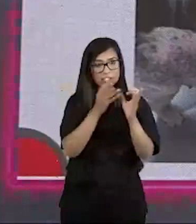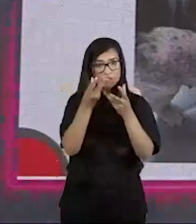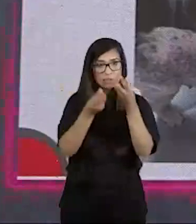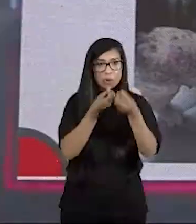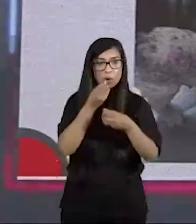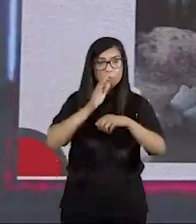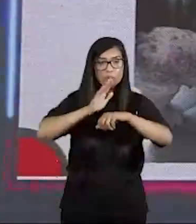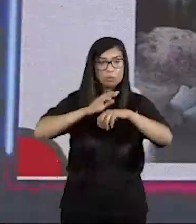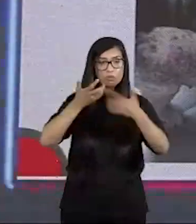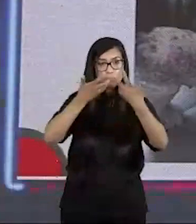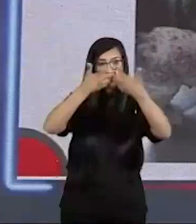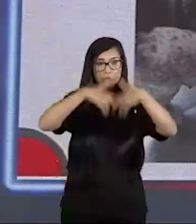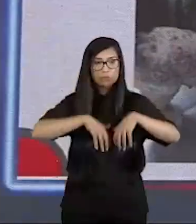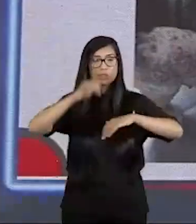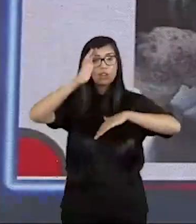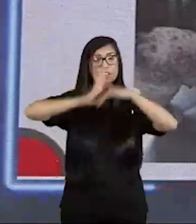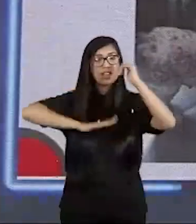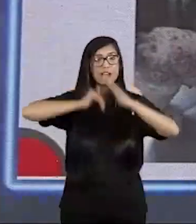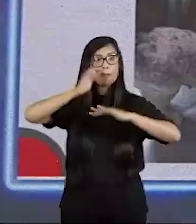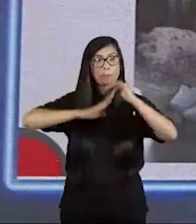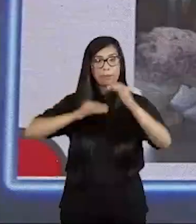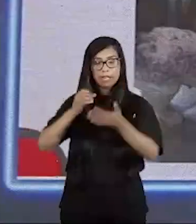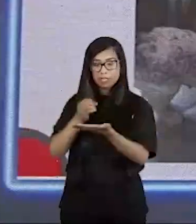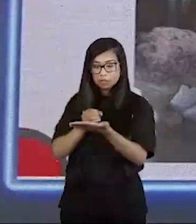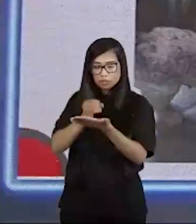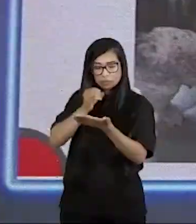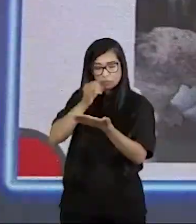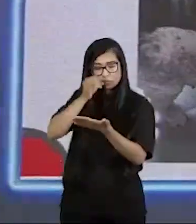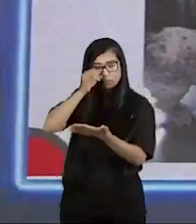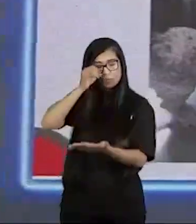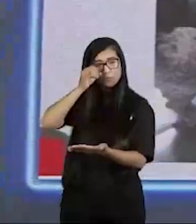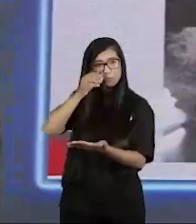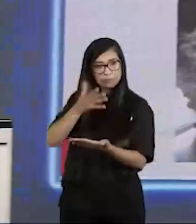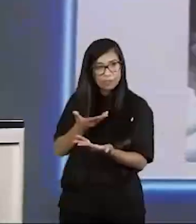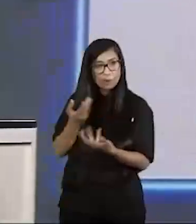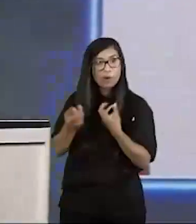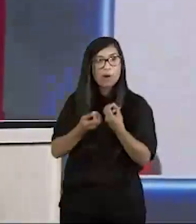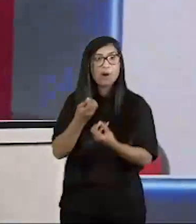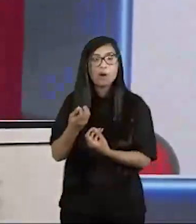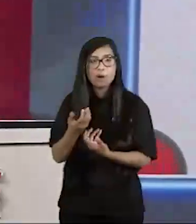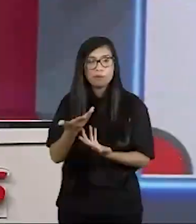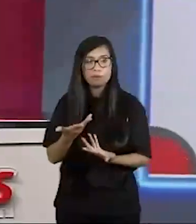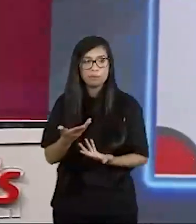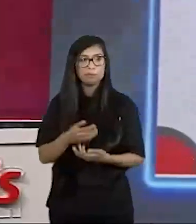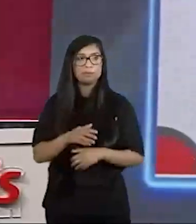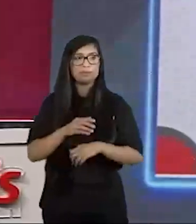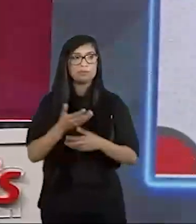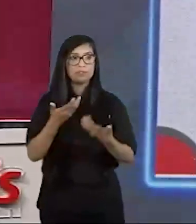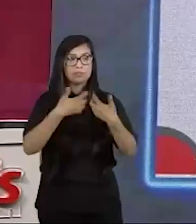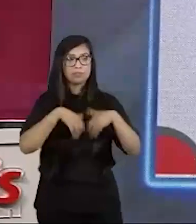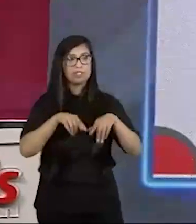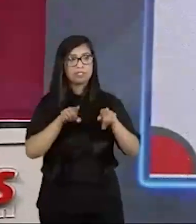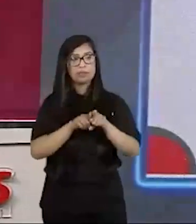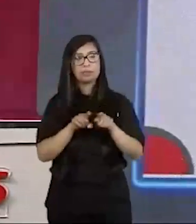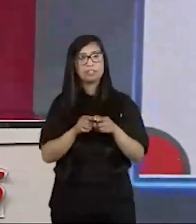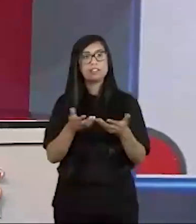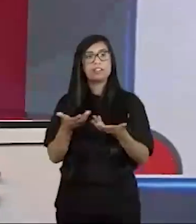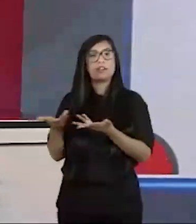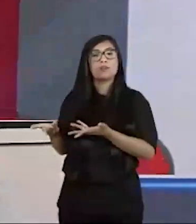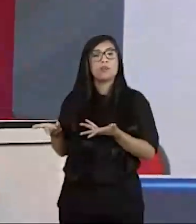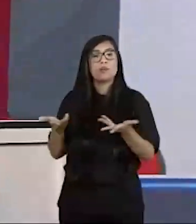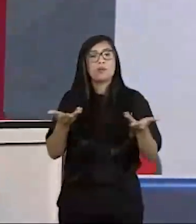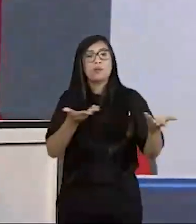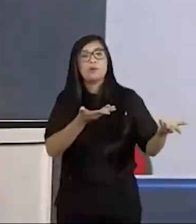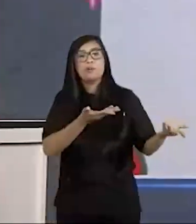comigo. Tá? Então, nesse momento, eu quero convidar a nossa estrela